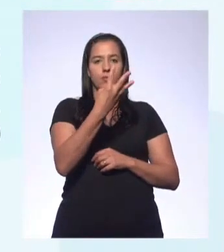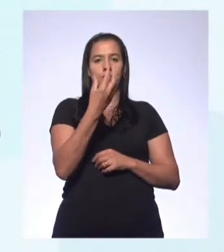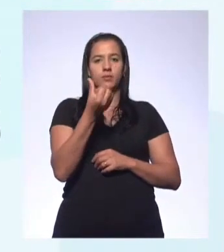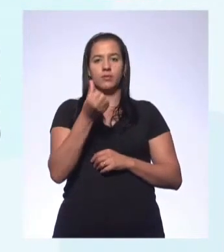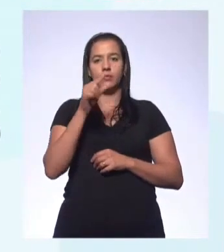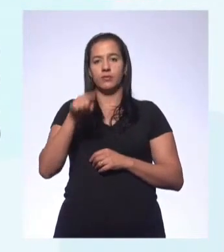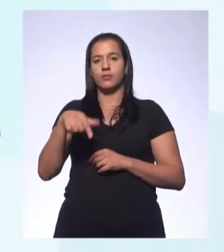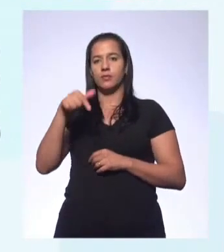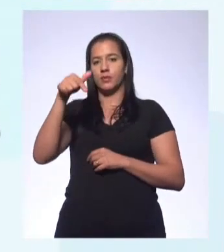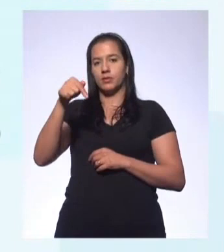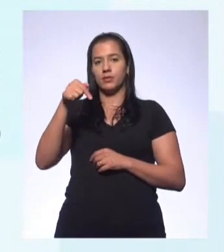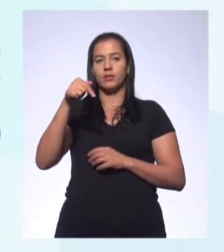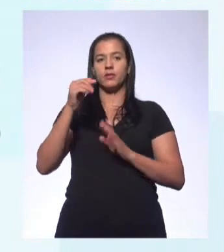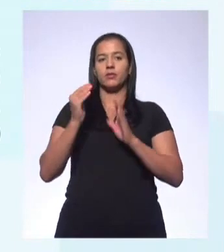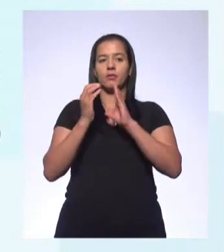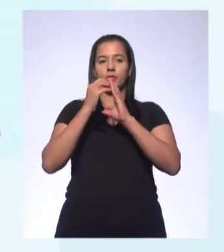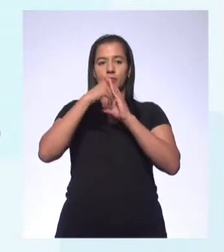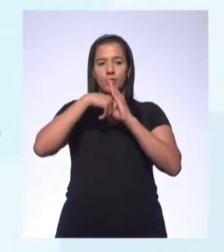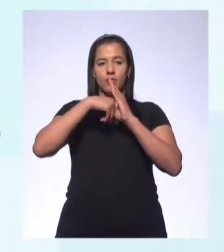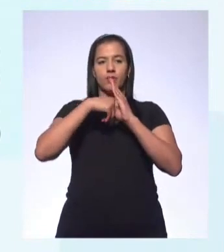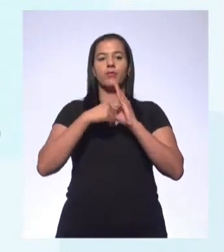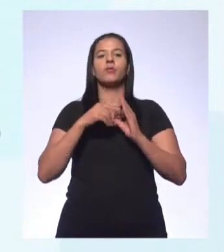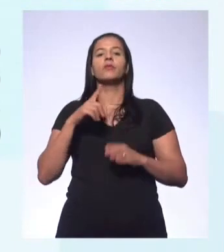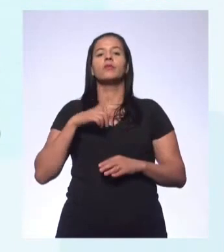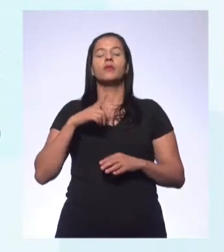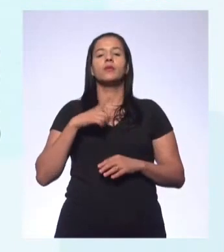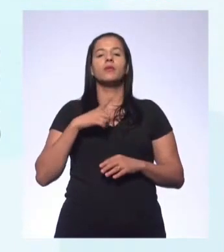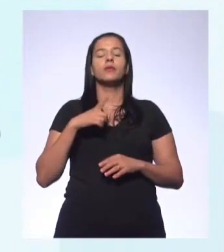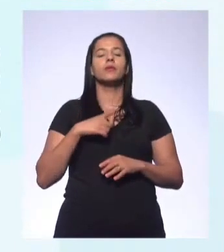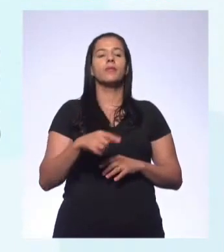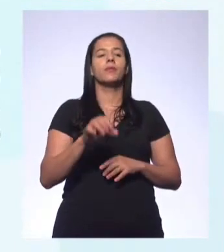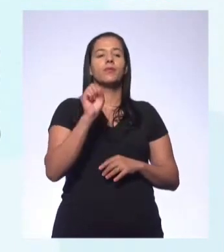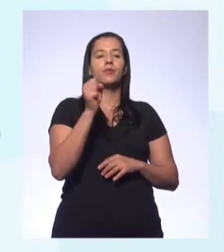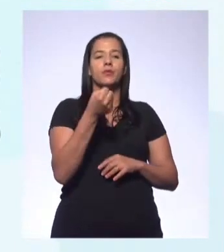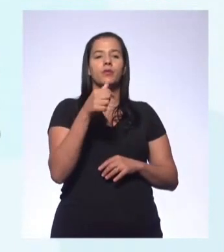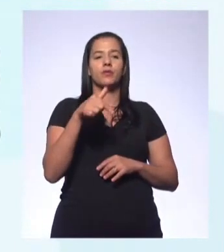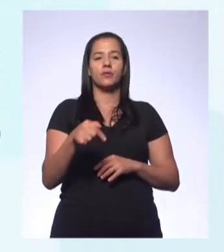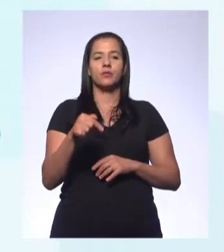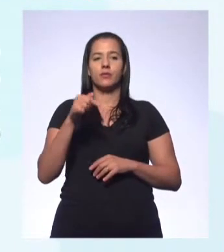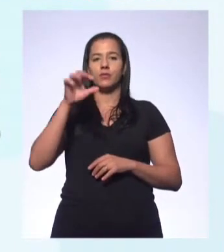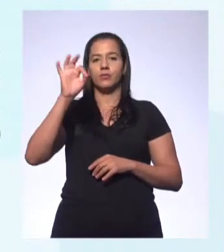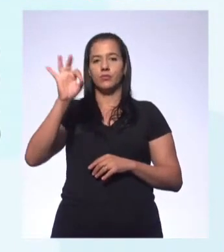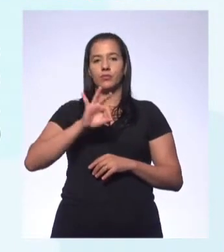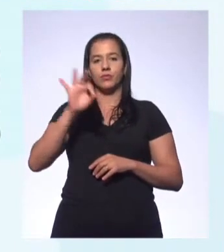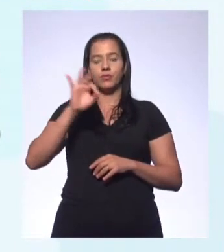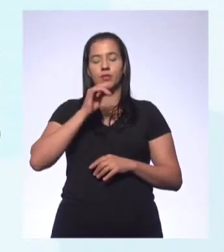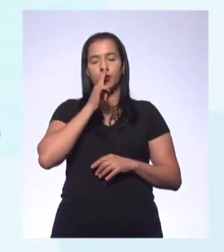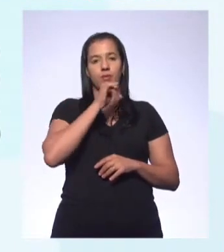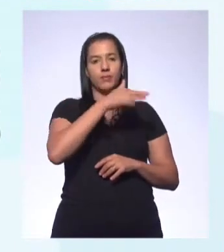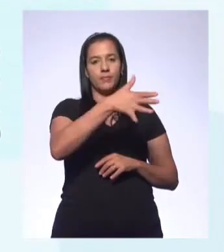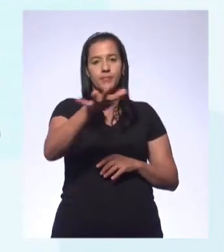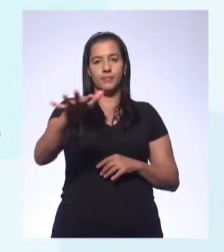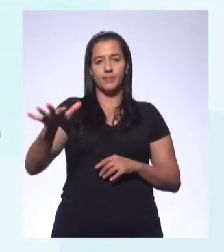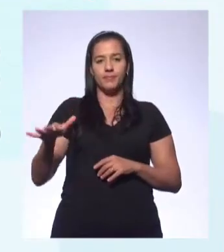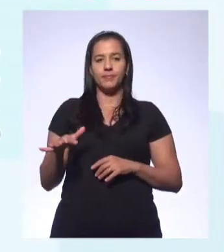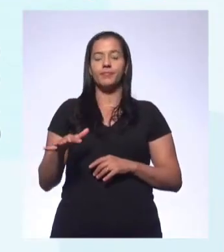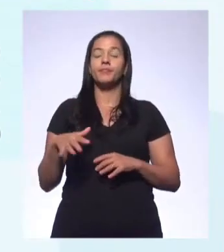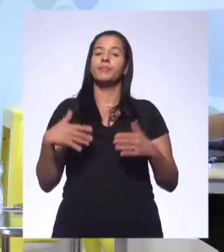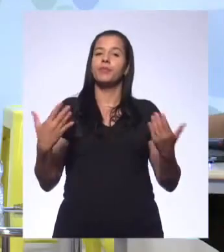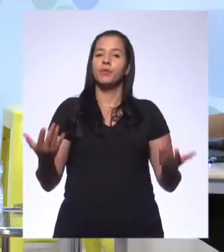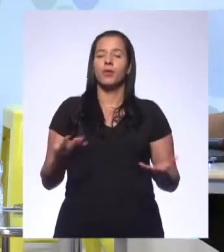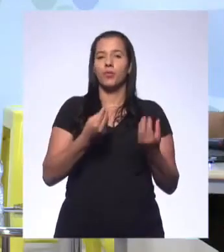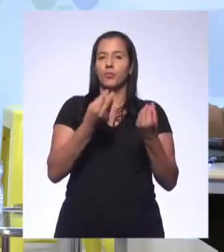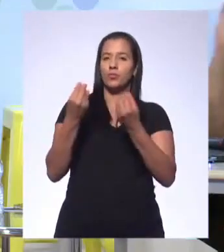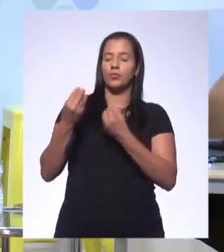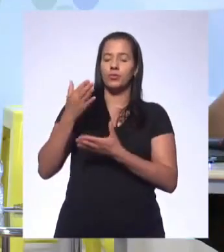46,7% na crosta terrestre e em torno de 87% nos oceanos. Então, grande parte